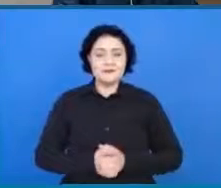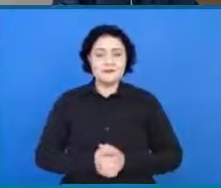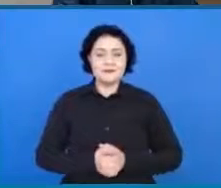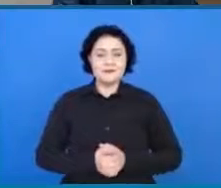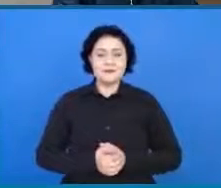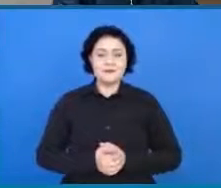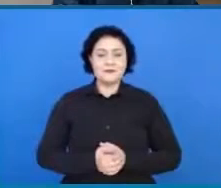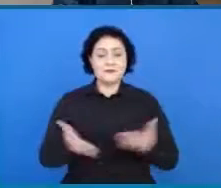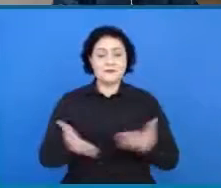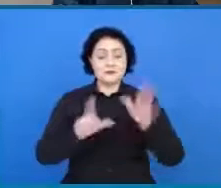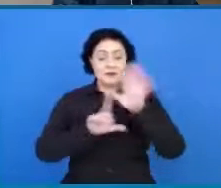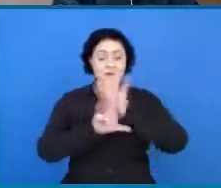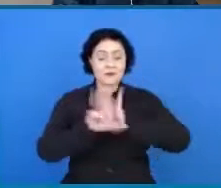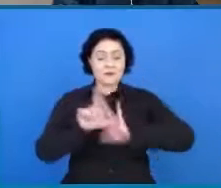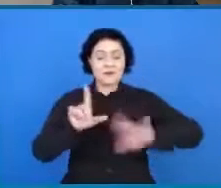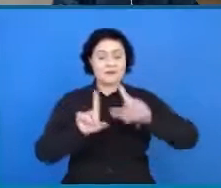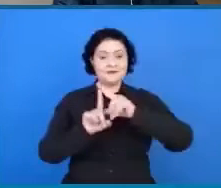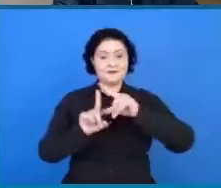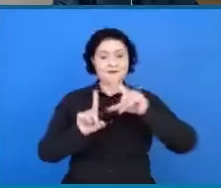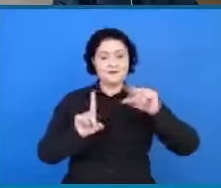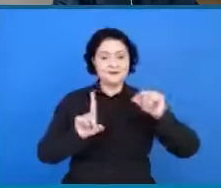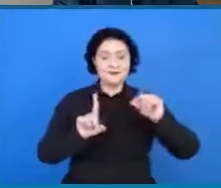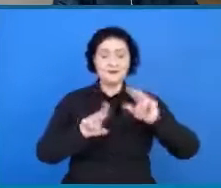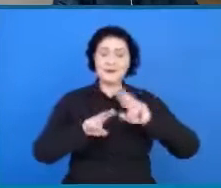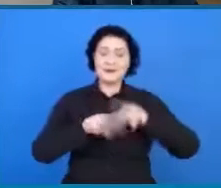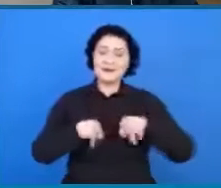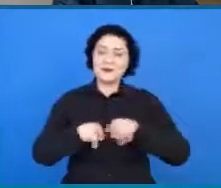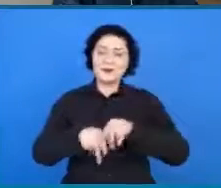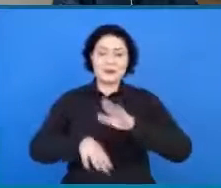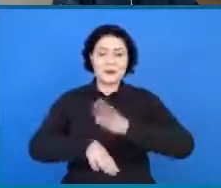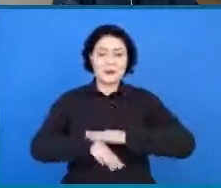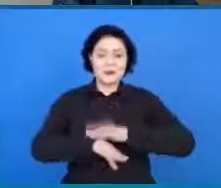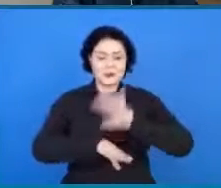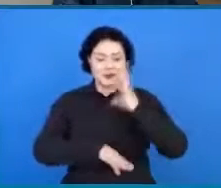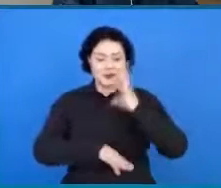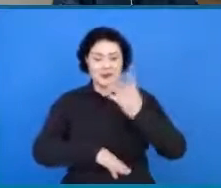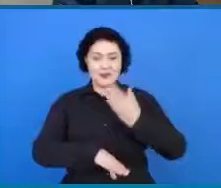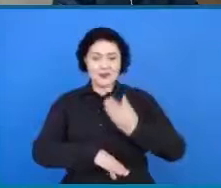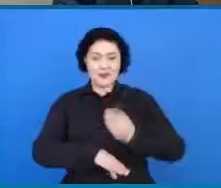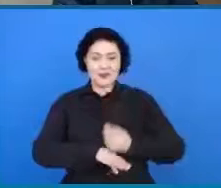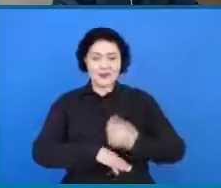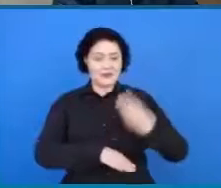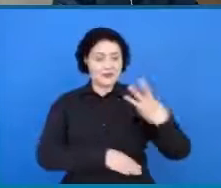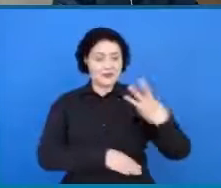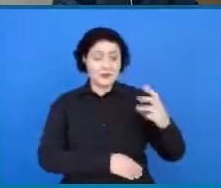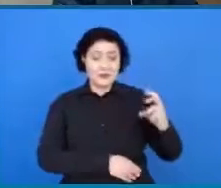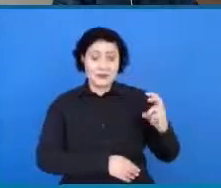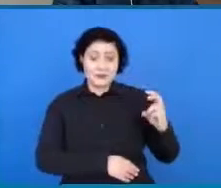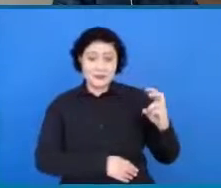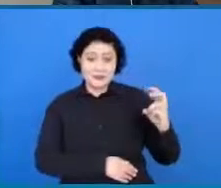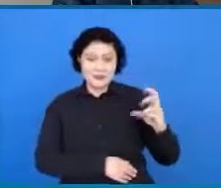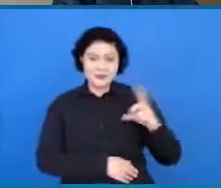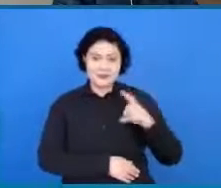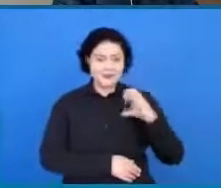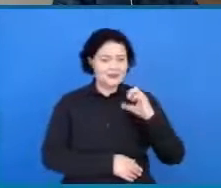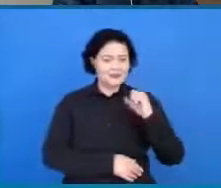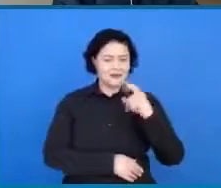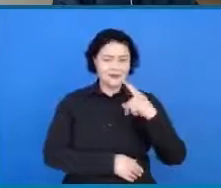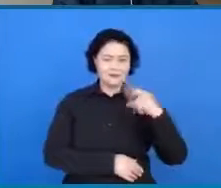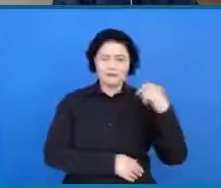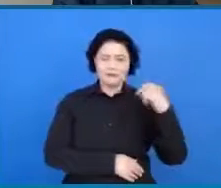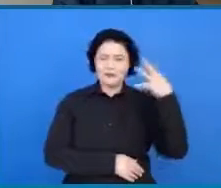nas plataformas digitais então o Momento Espírita 35 tem uma capa linda